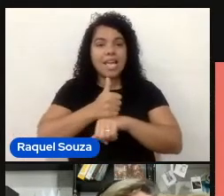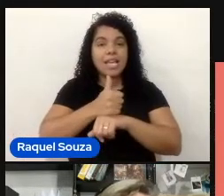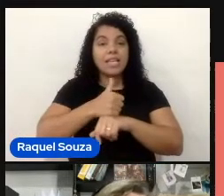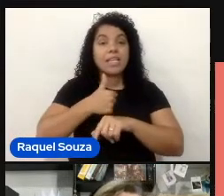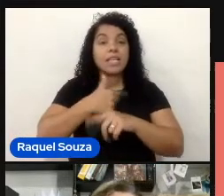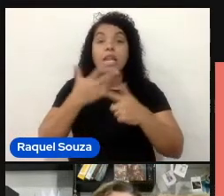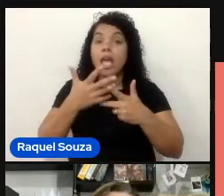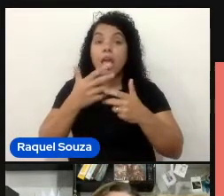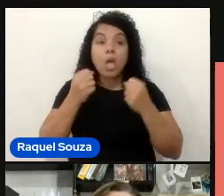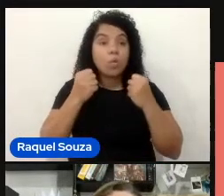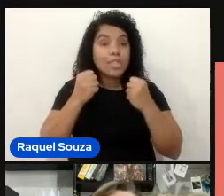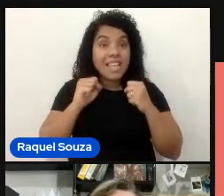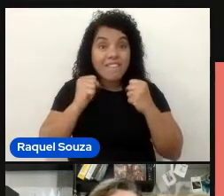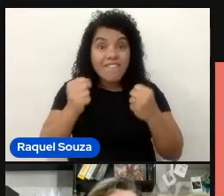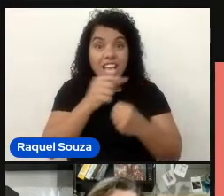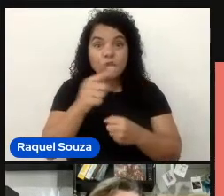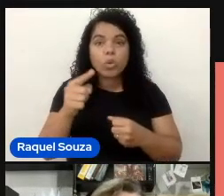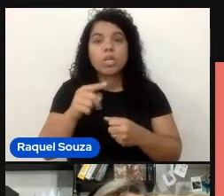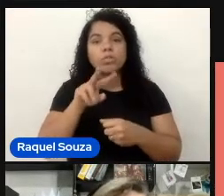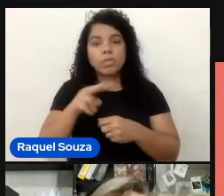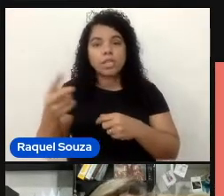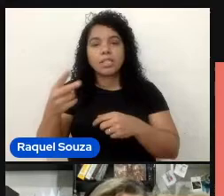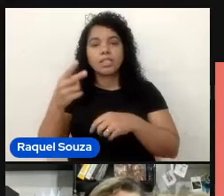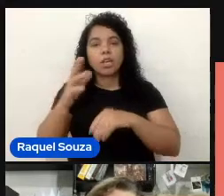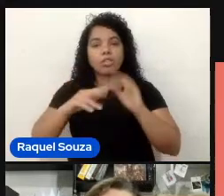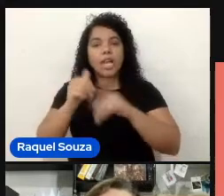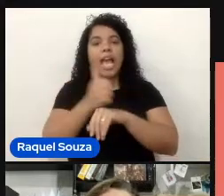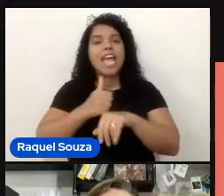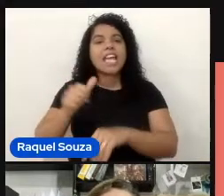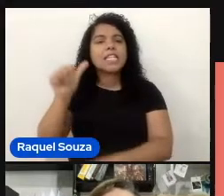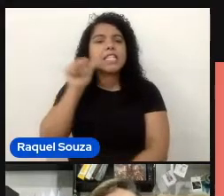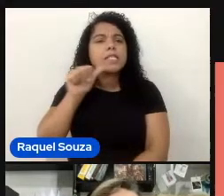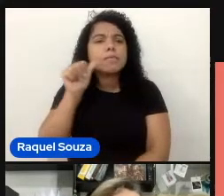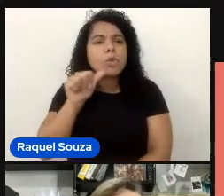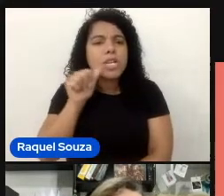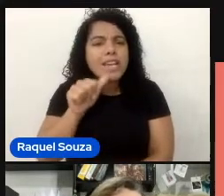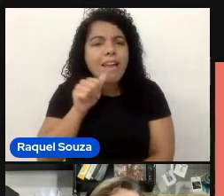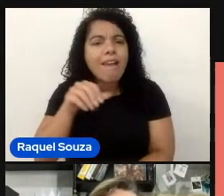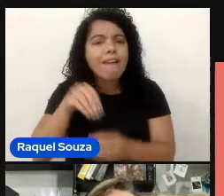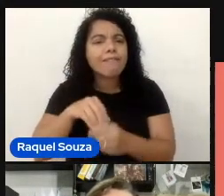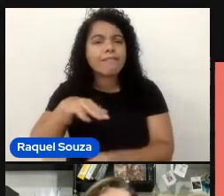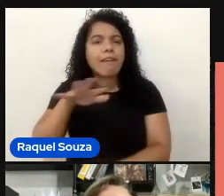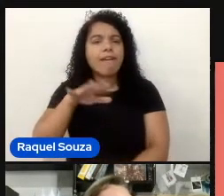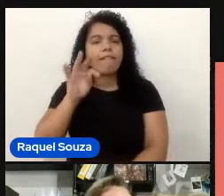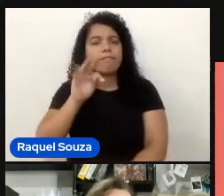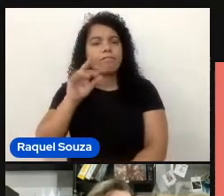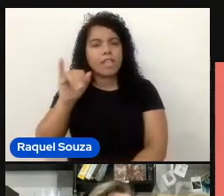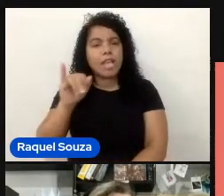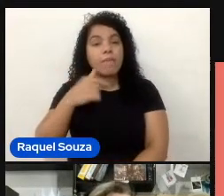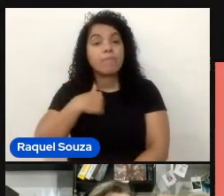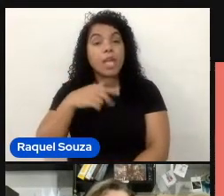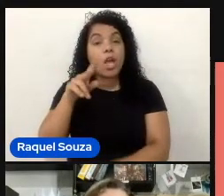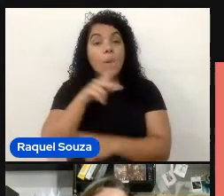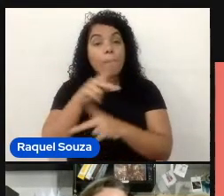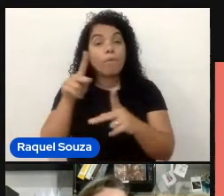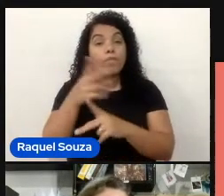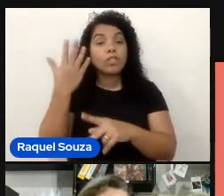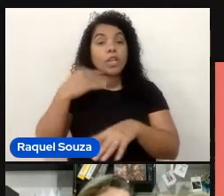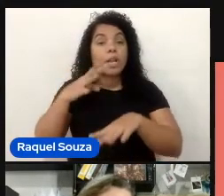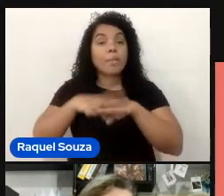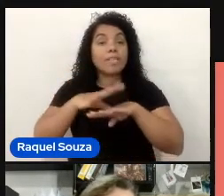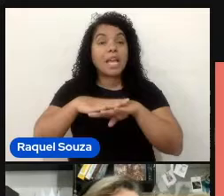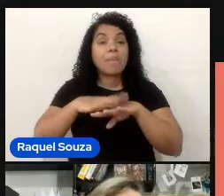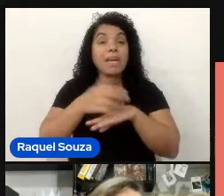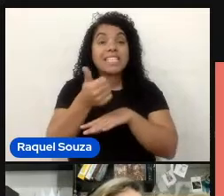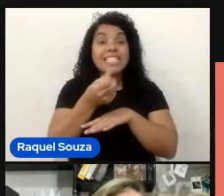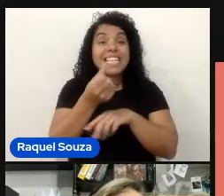de carreira, levanto muito a bandeira das mulheres dentro da área de TI. Eu fui professora de matemática por